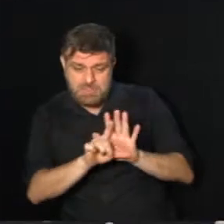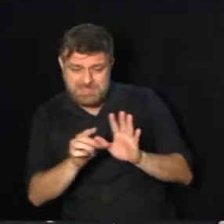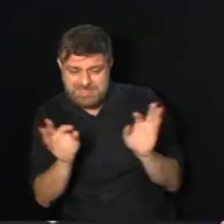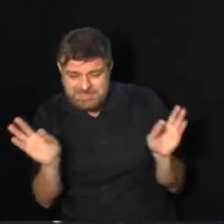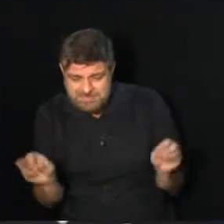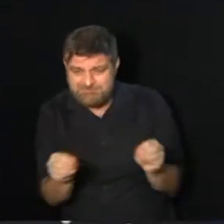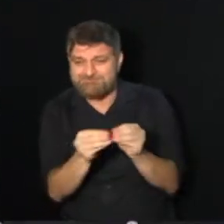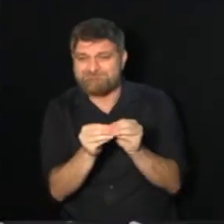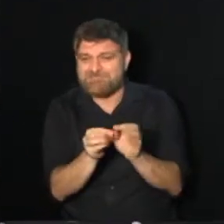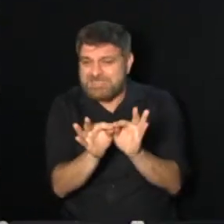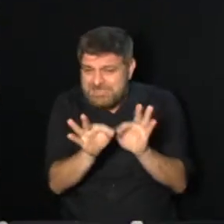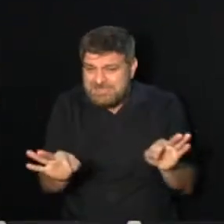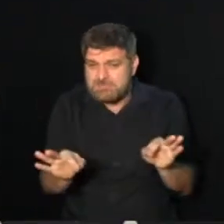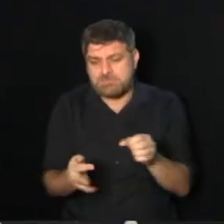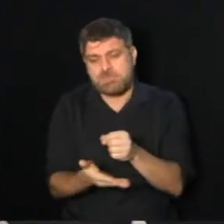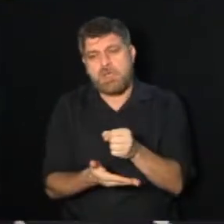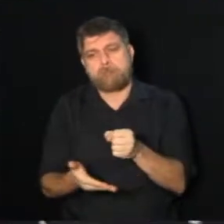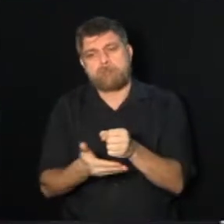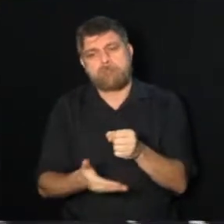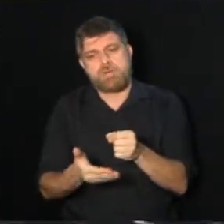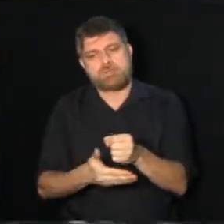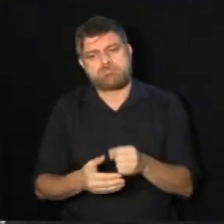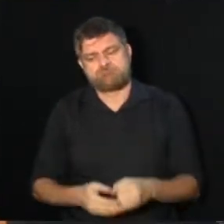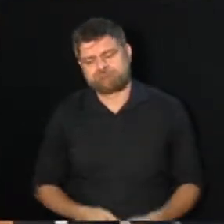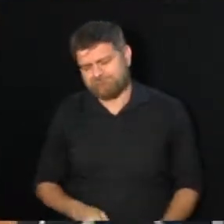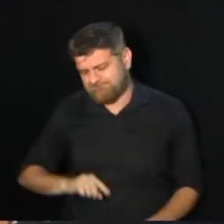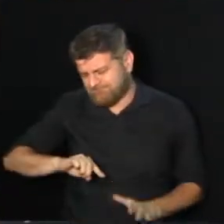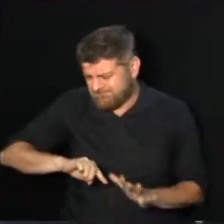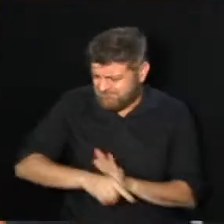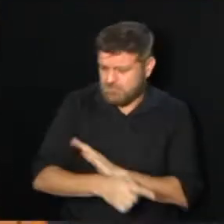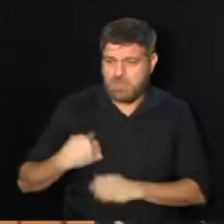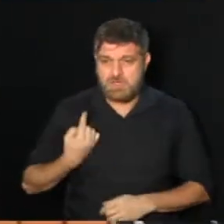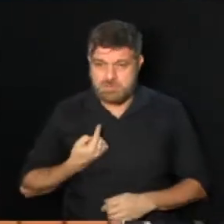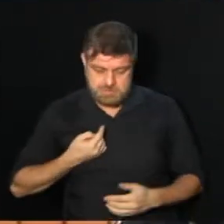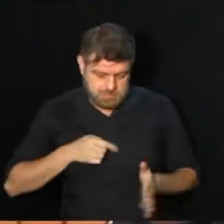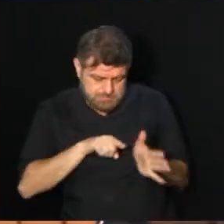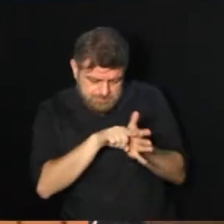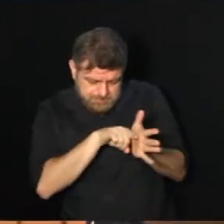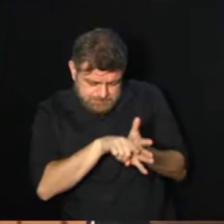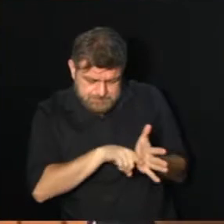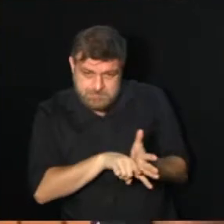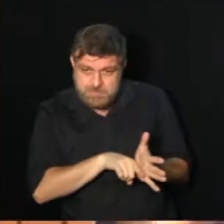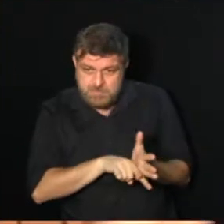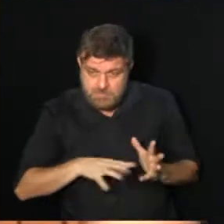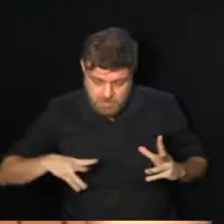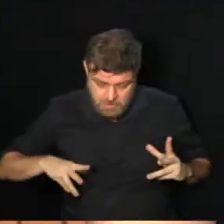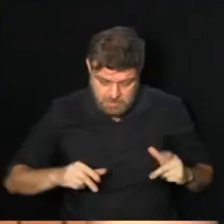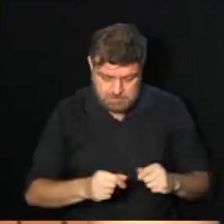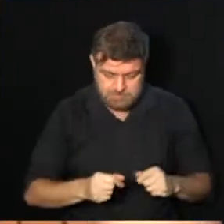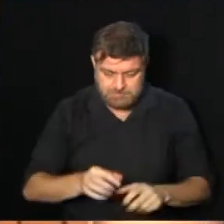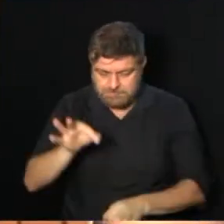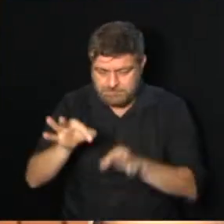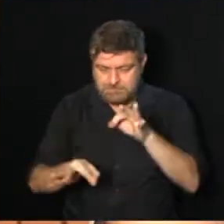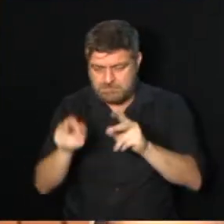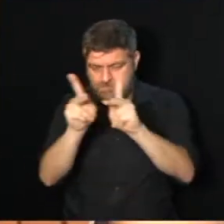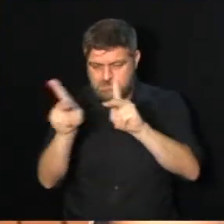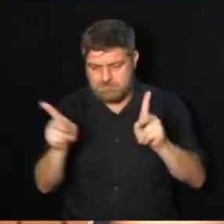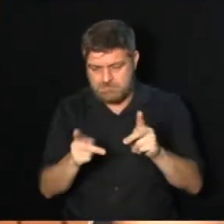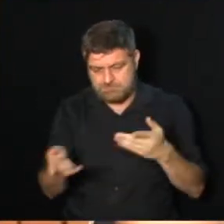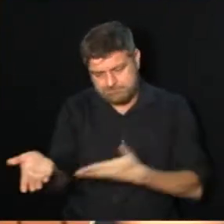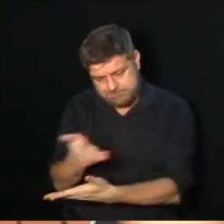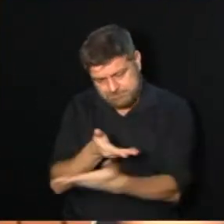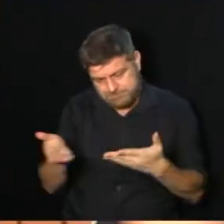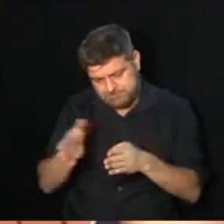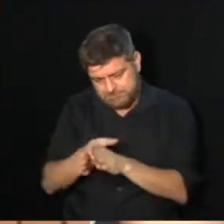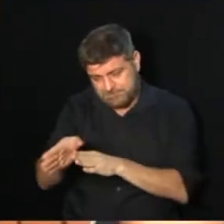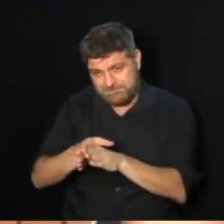mas profundo na sua essência, traz tudo que nós necessitamos aqui no âmbito da justiça restaurativa, vai